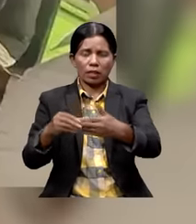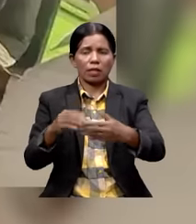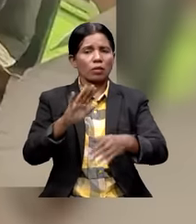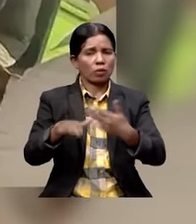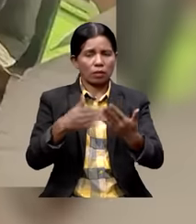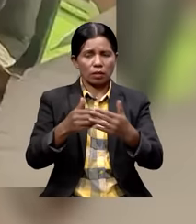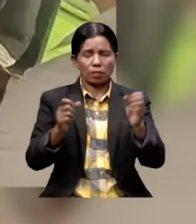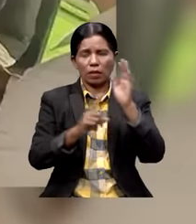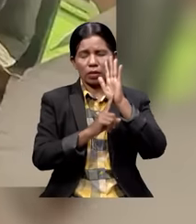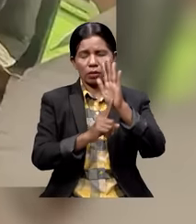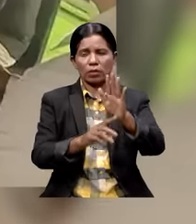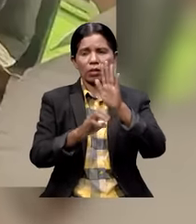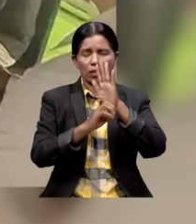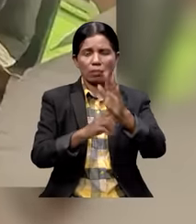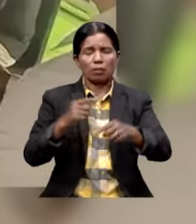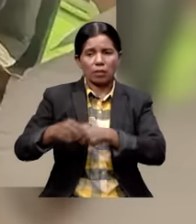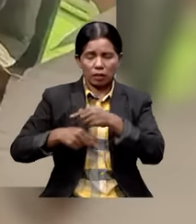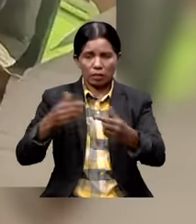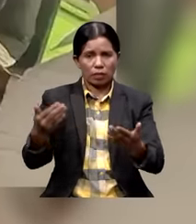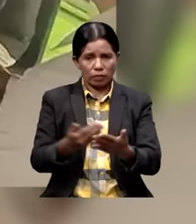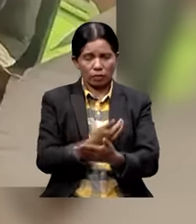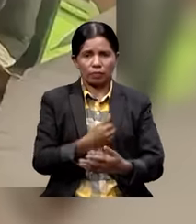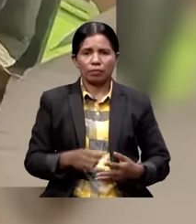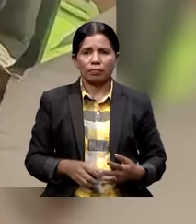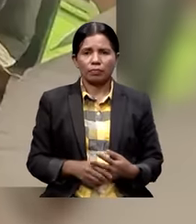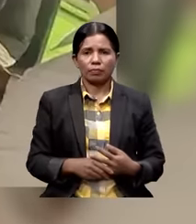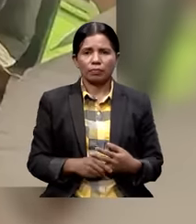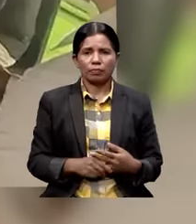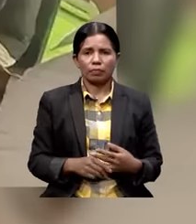beleza referência baseração Fon. Agostinho da Costa, Simeão Ximenes, GMN.